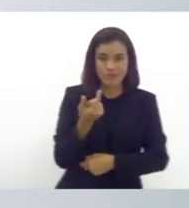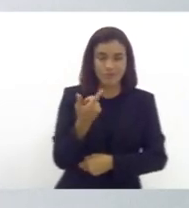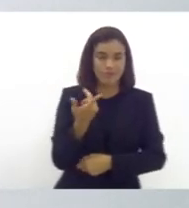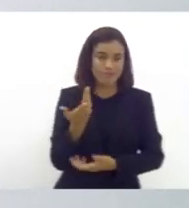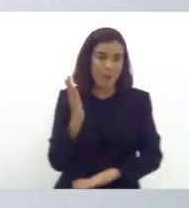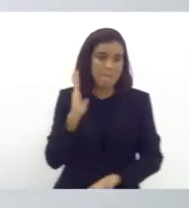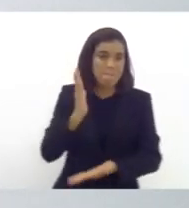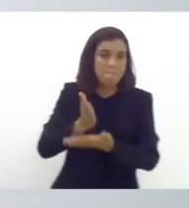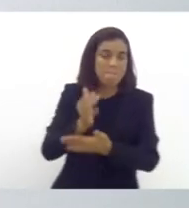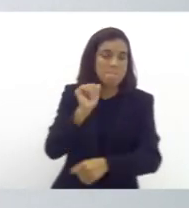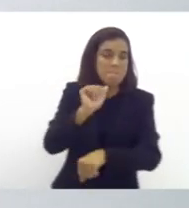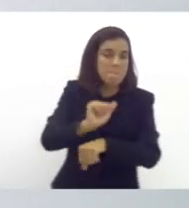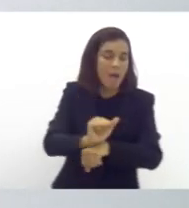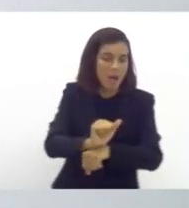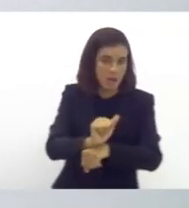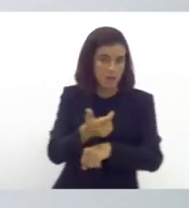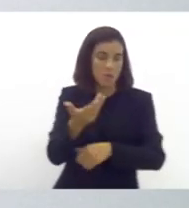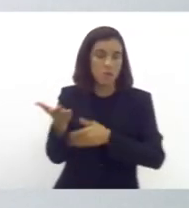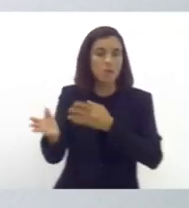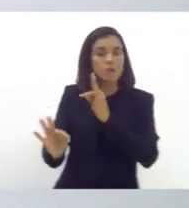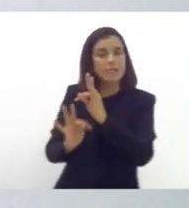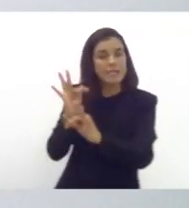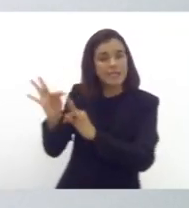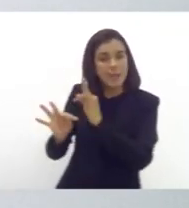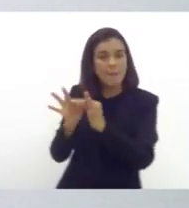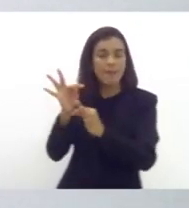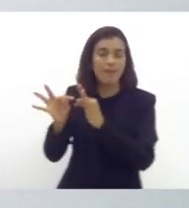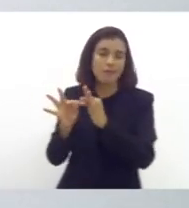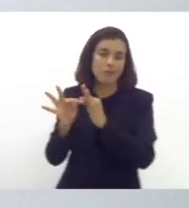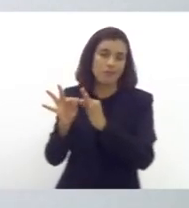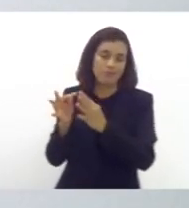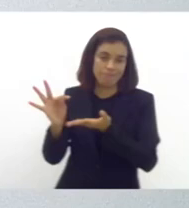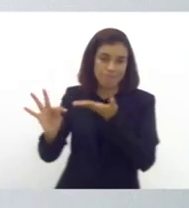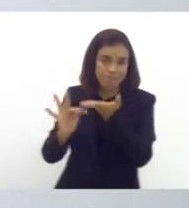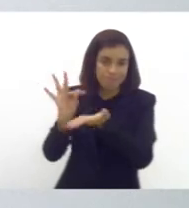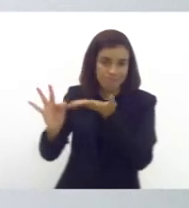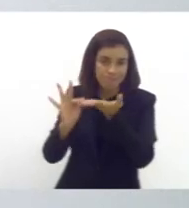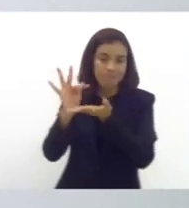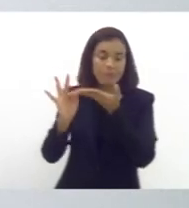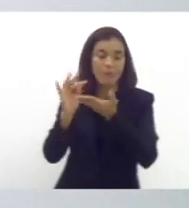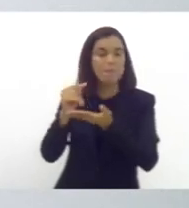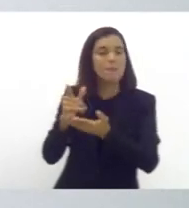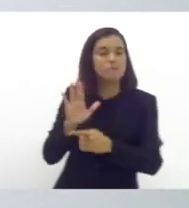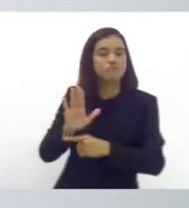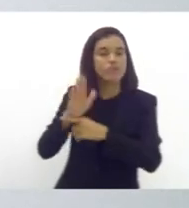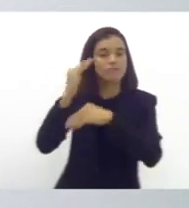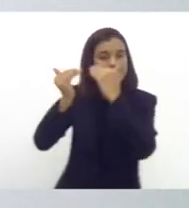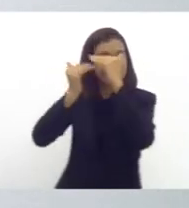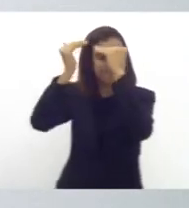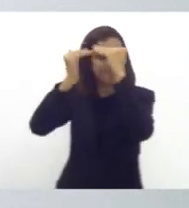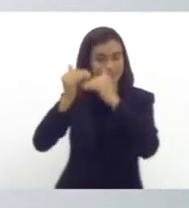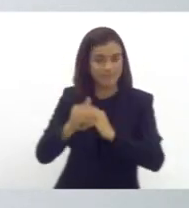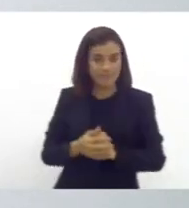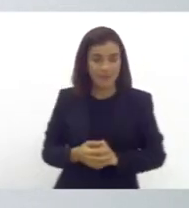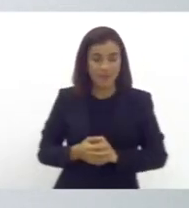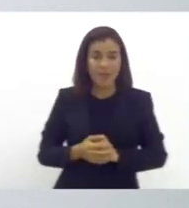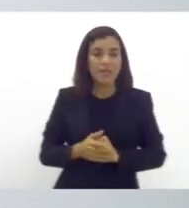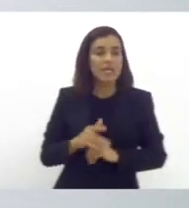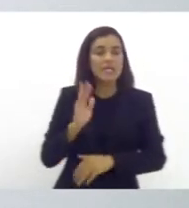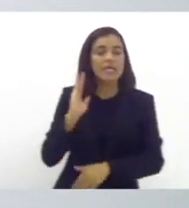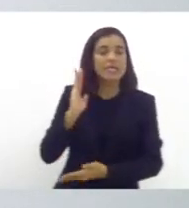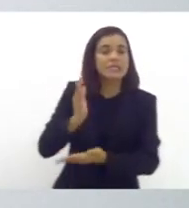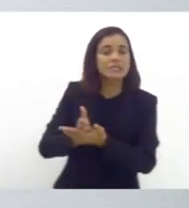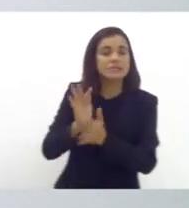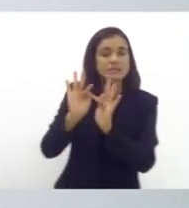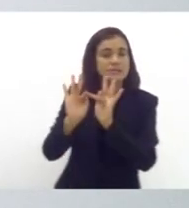pausa no atendimento das pessoas que necessitam de Terapias atendimento para o seu desenvolvimento M das vezes encerrando como